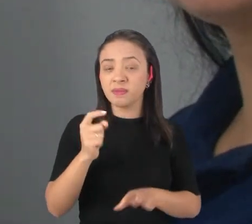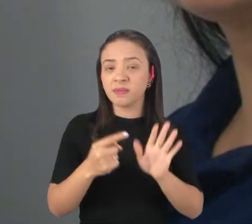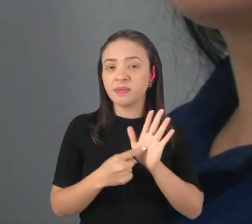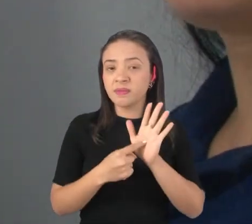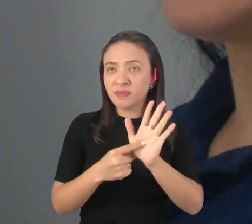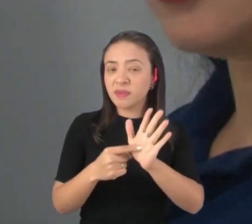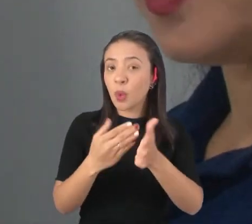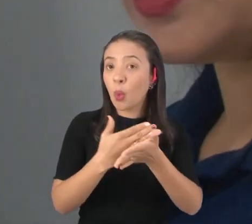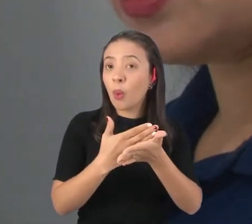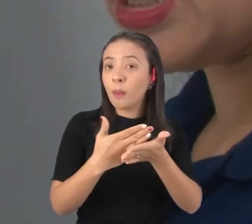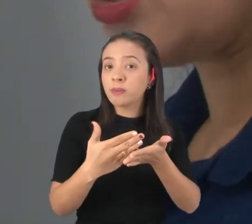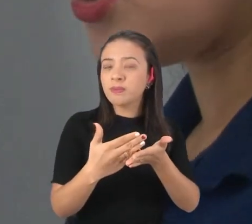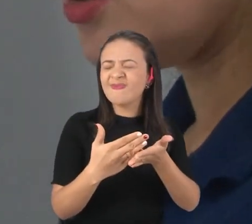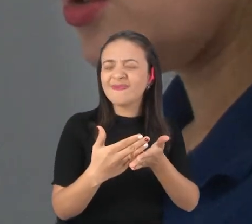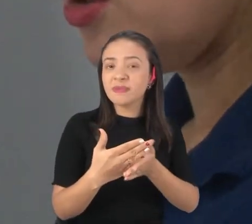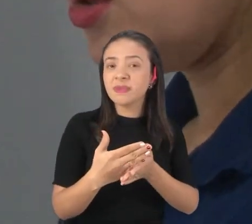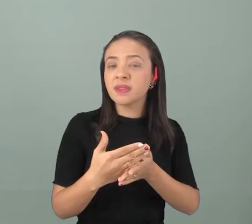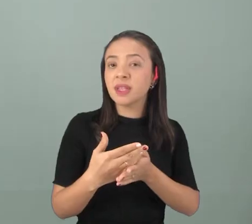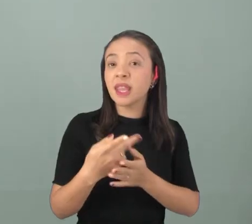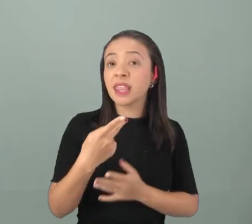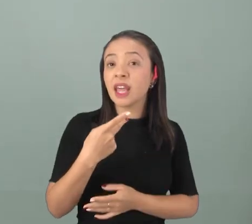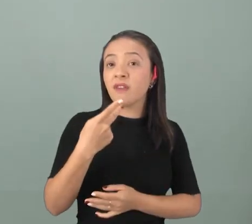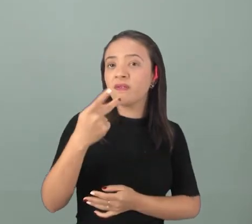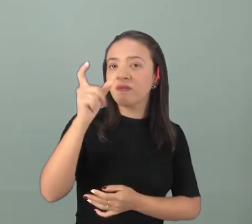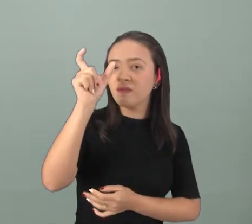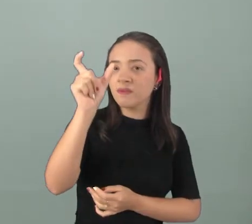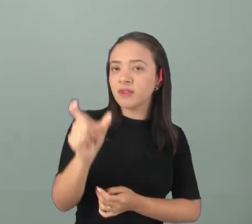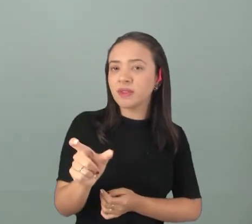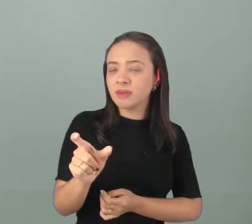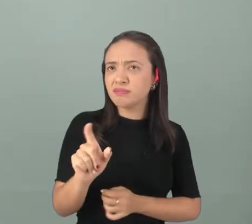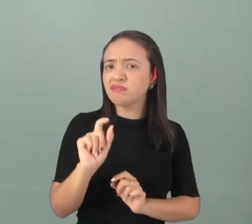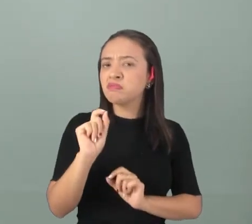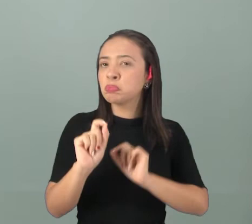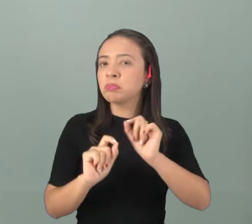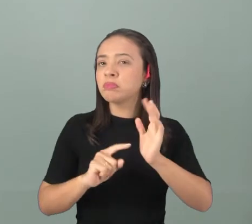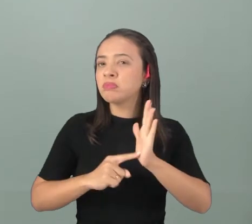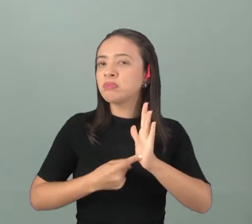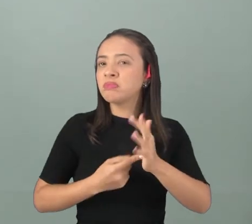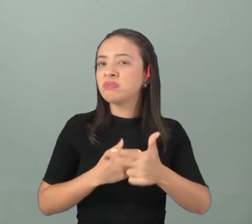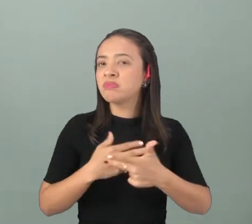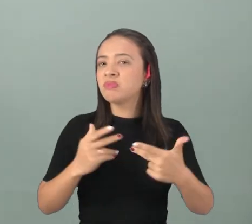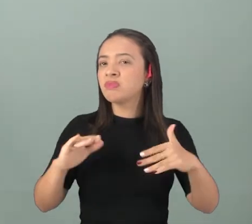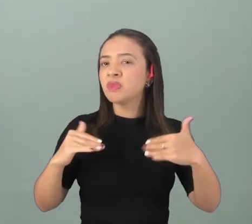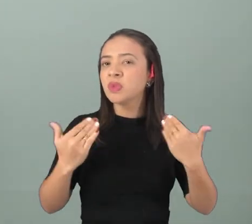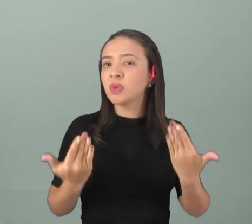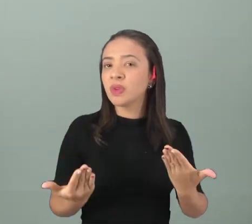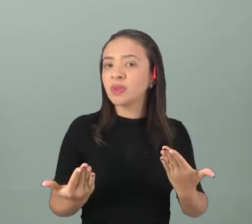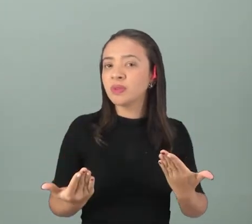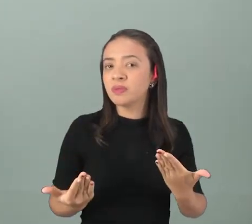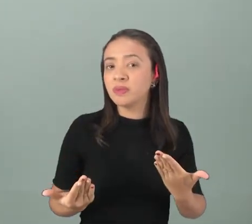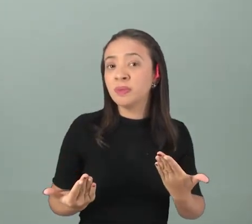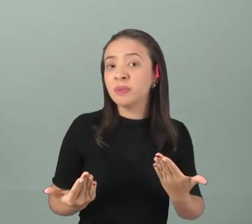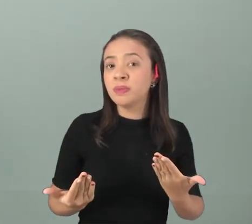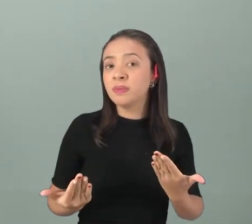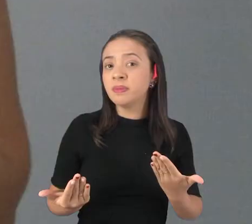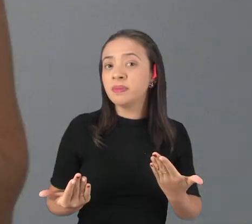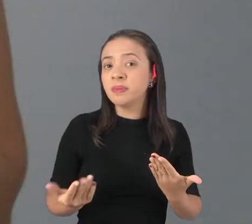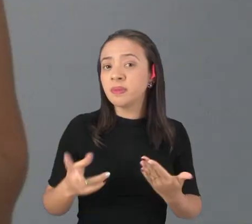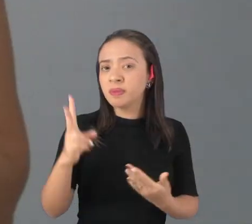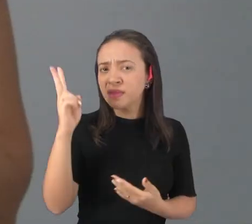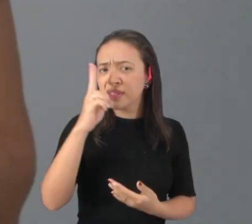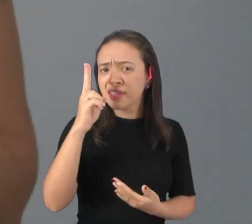indico o início da fala de um personagem. O que eu indico o início da fala de um personagem? Lembra? É o